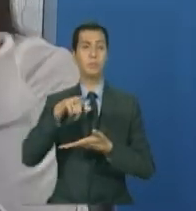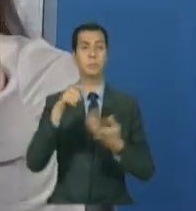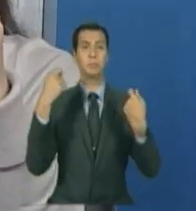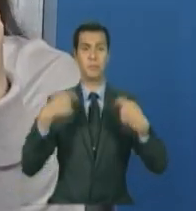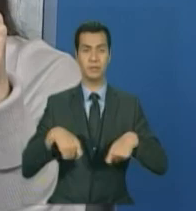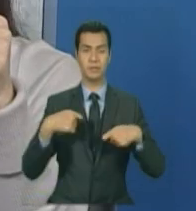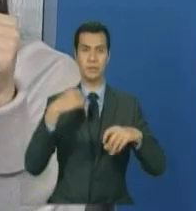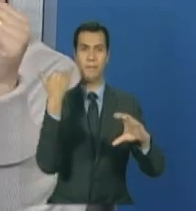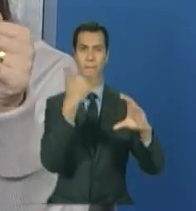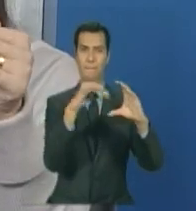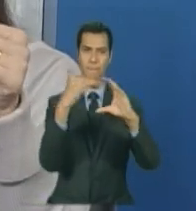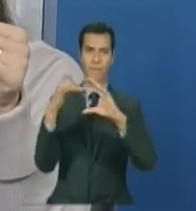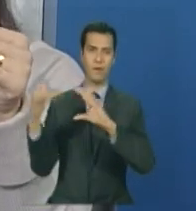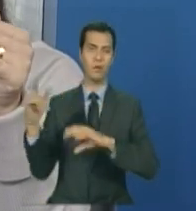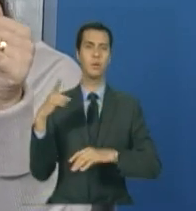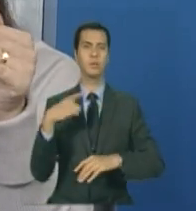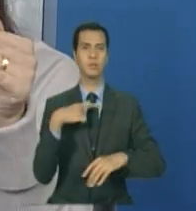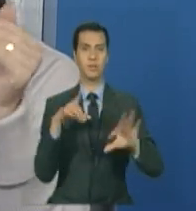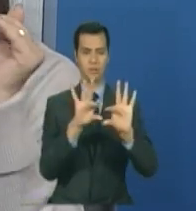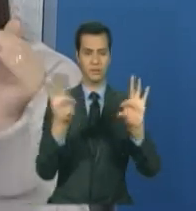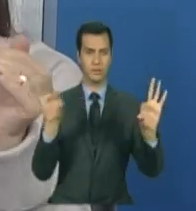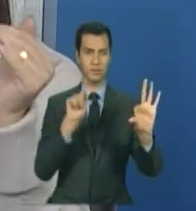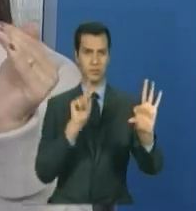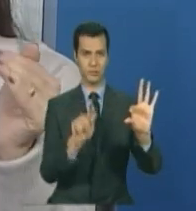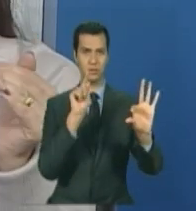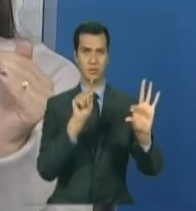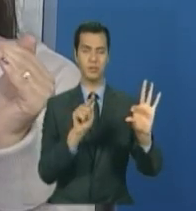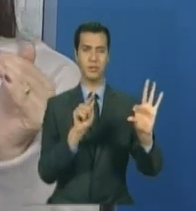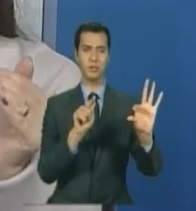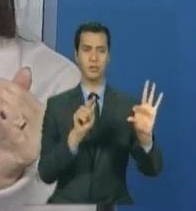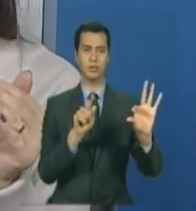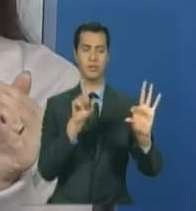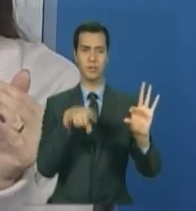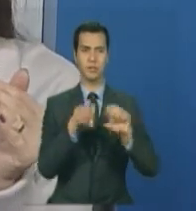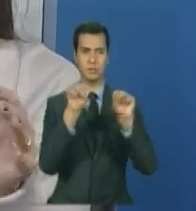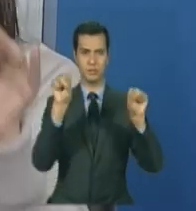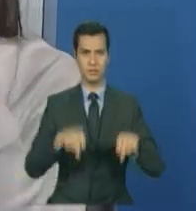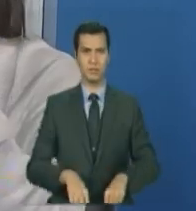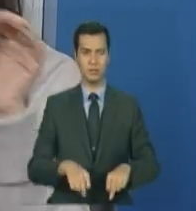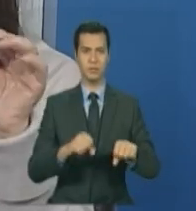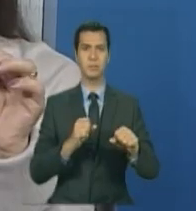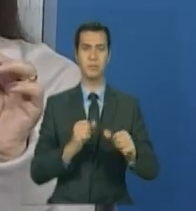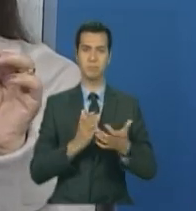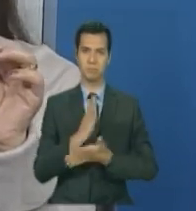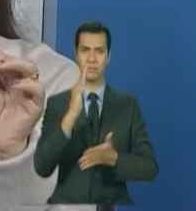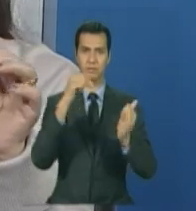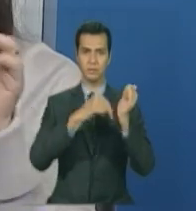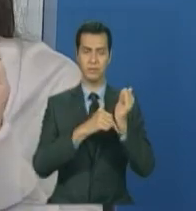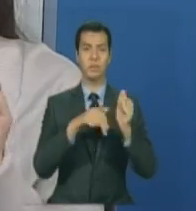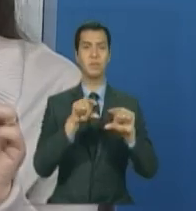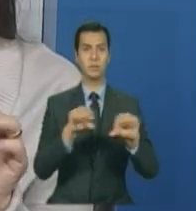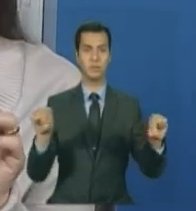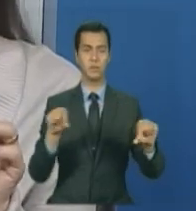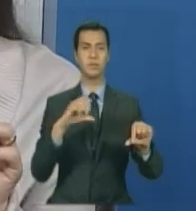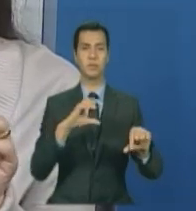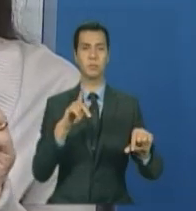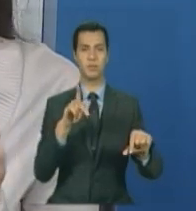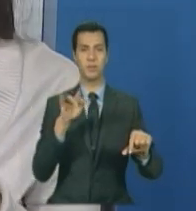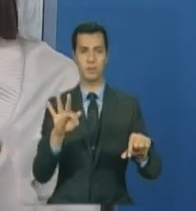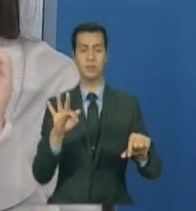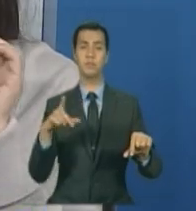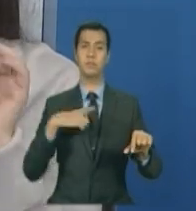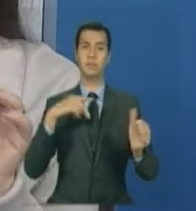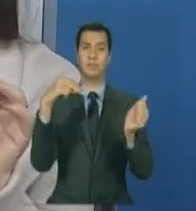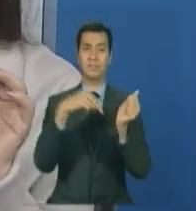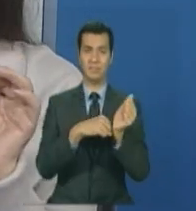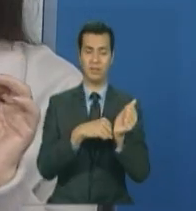vai um link de acesso ao sistema SAA, que é Sistema de Autenticação e Autorização, vai o login, que é o CPF, e uma senha inicial.